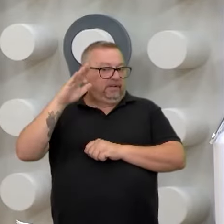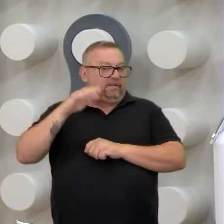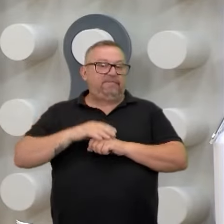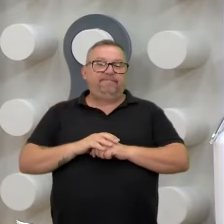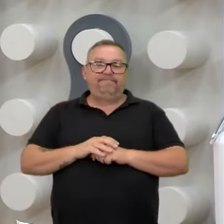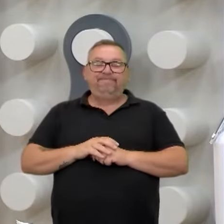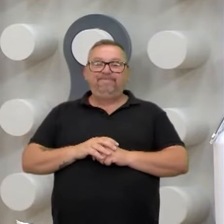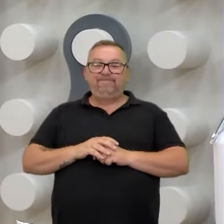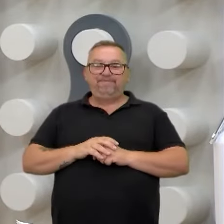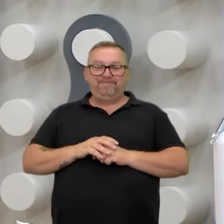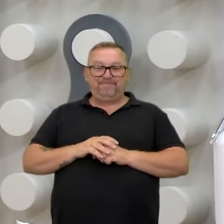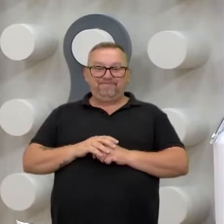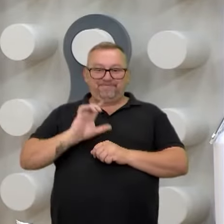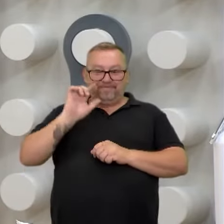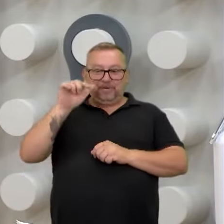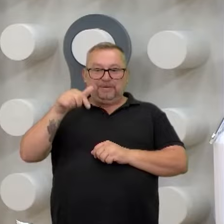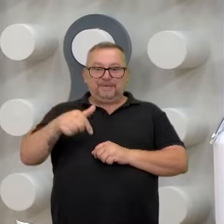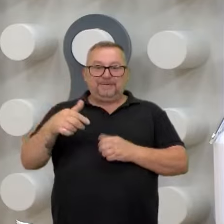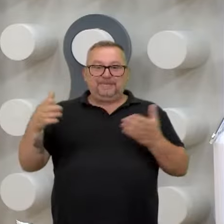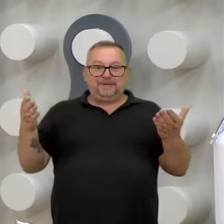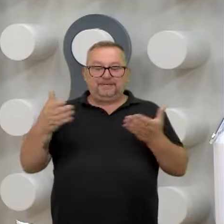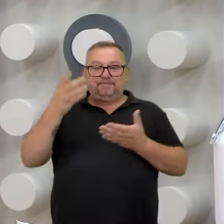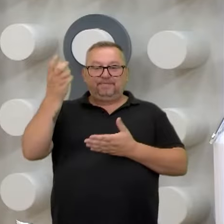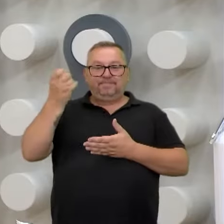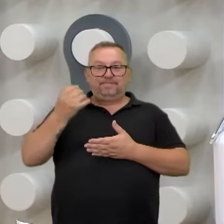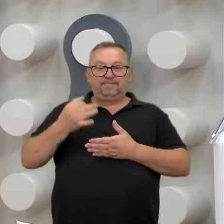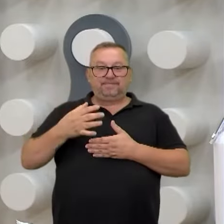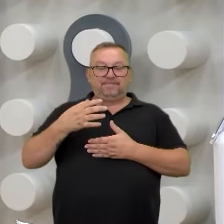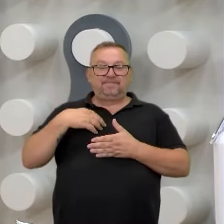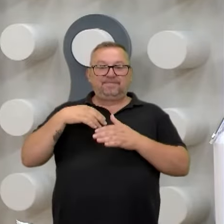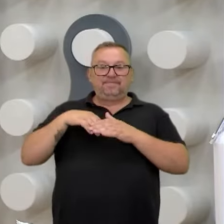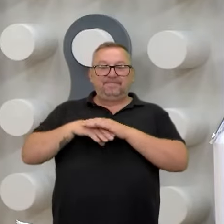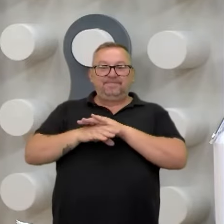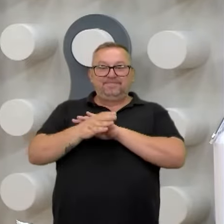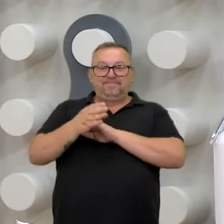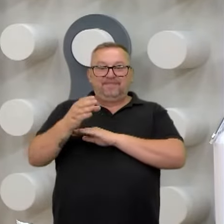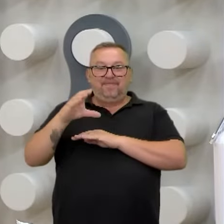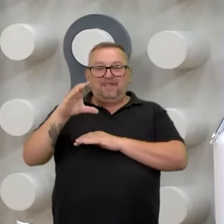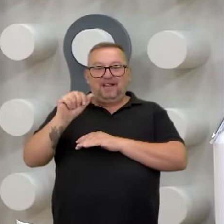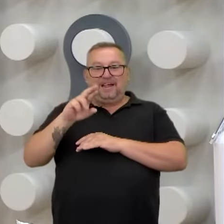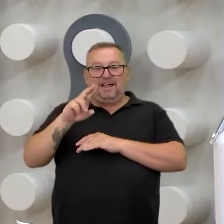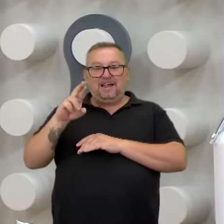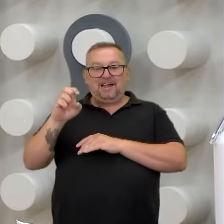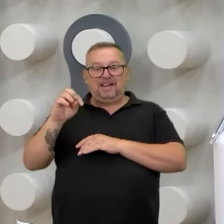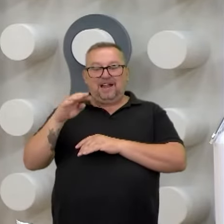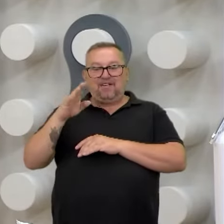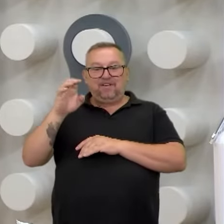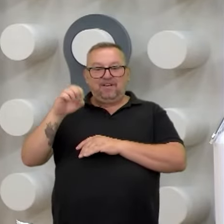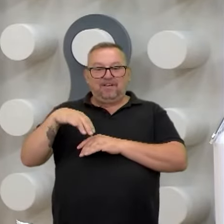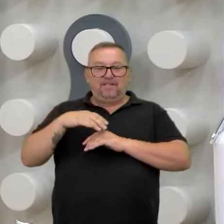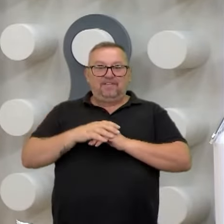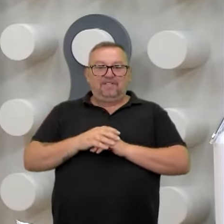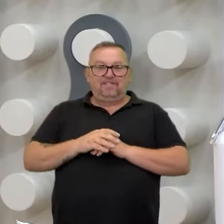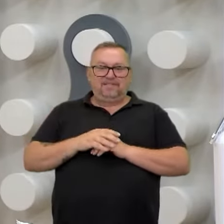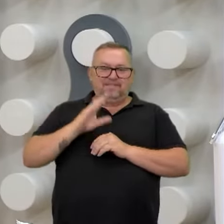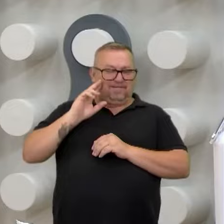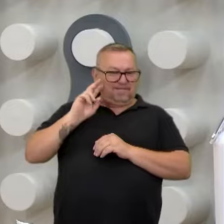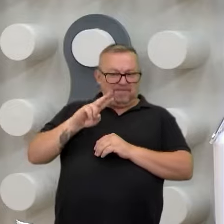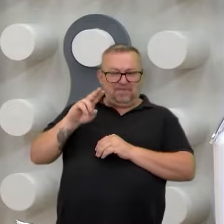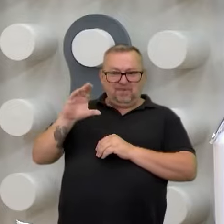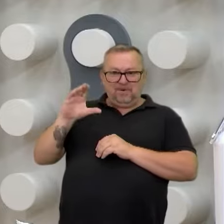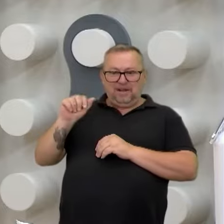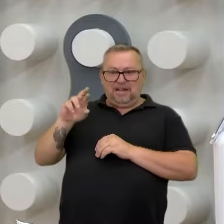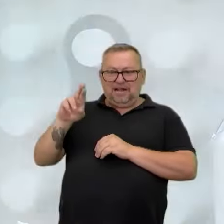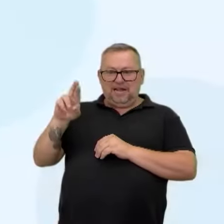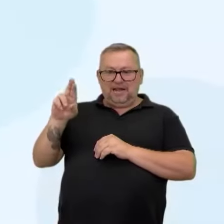tradição, tudo bem? E na sequência vou falar de mais uma tradição, que é a carretagem. Já ouviu falar de carretagem? Será? Então na